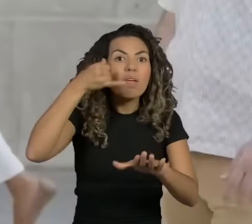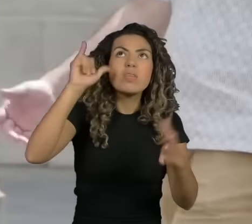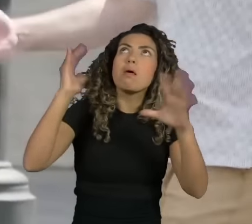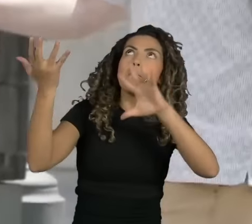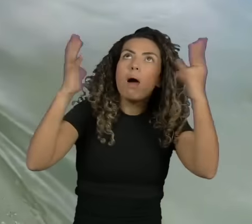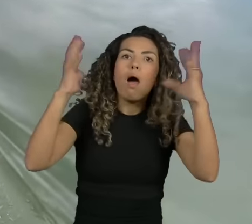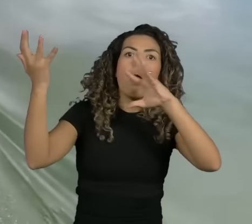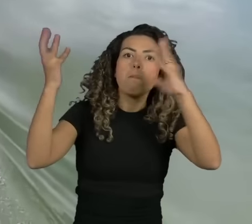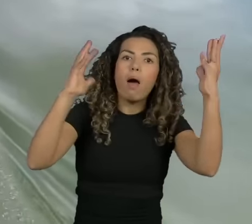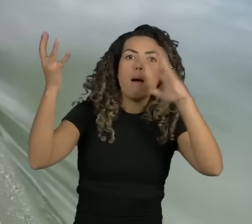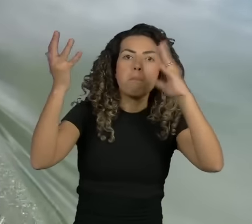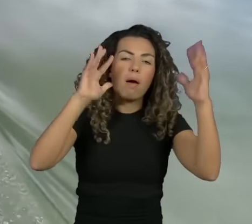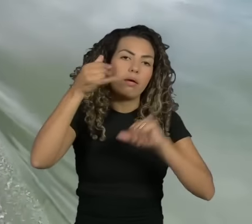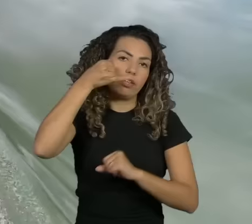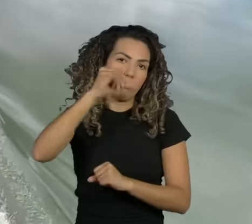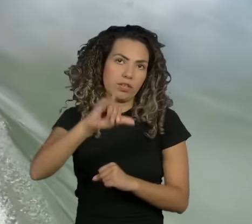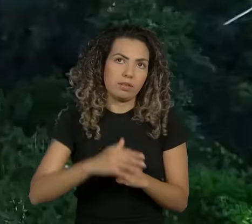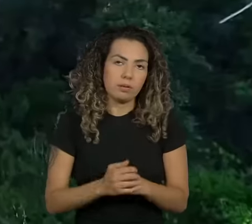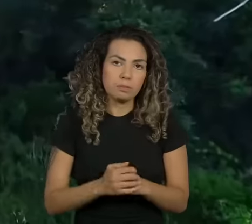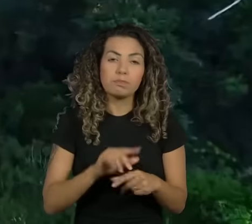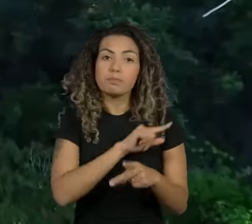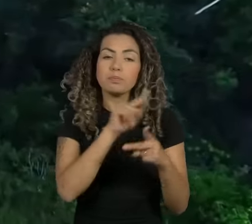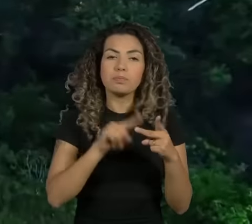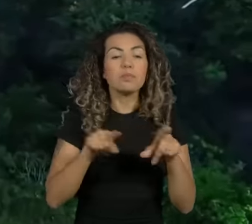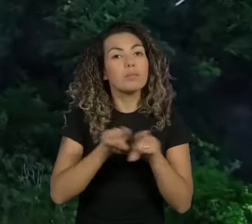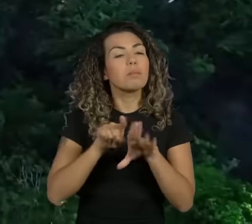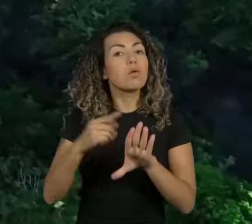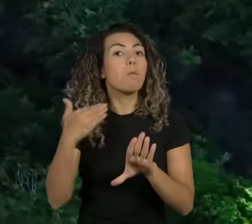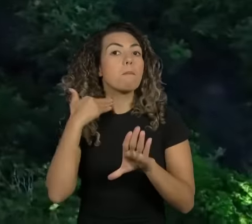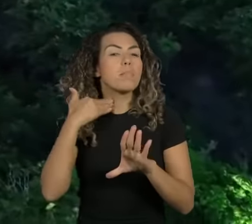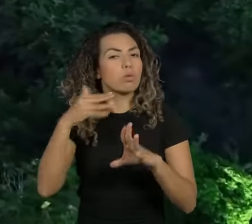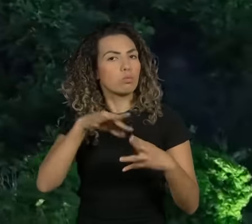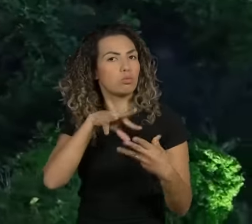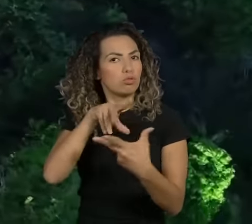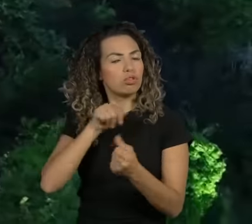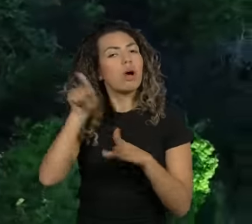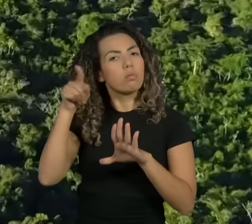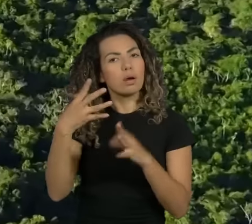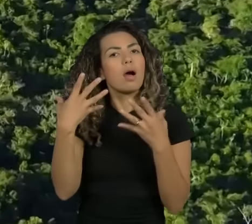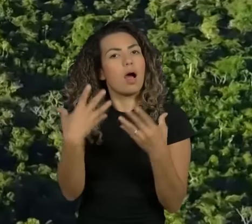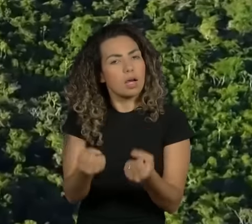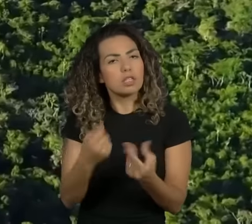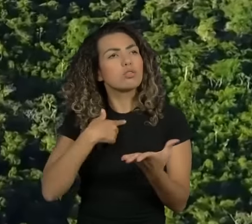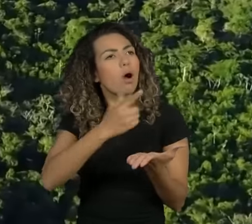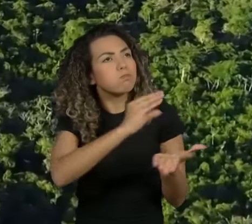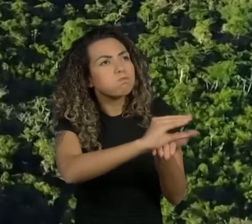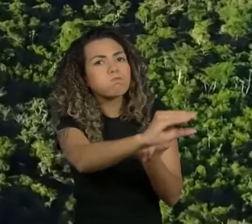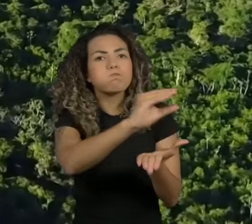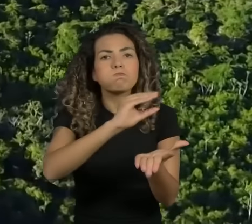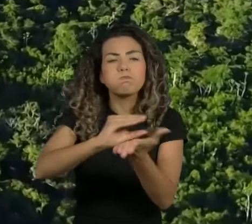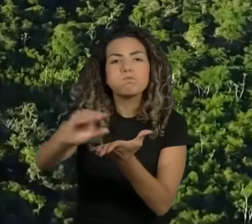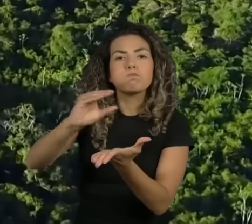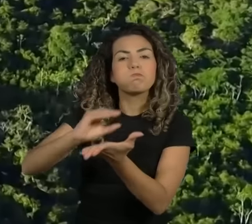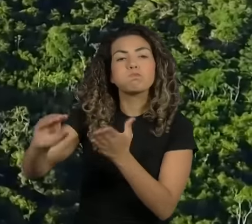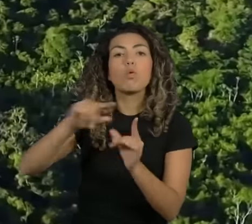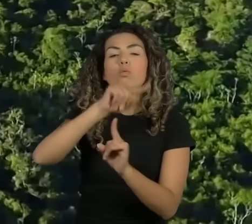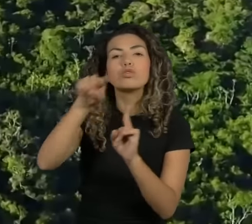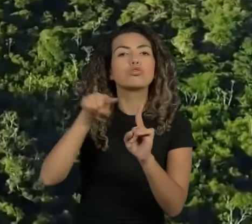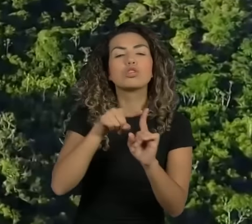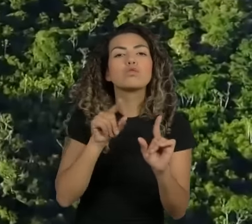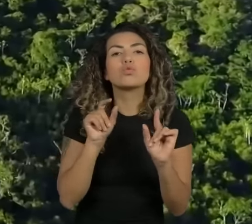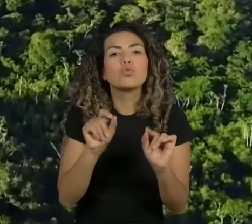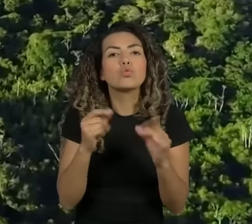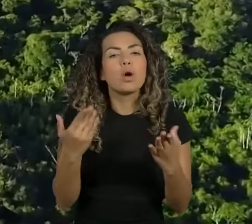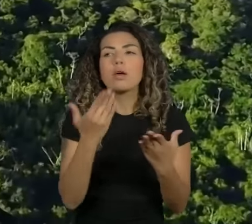climático. O Banco Mundial aceitou assumir a gestão e atrair investimentos para o Fundo de